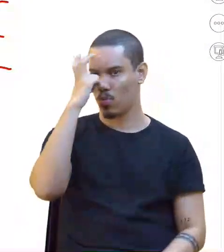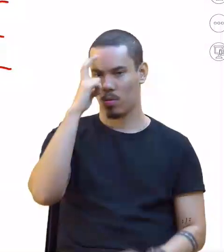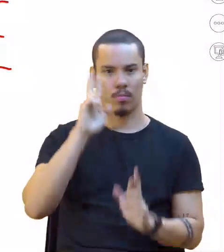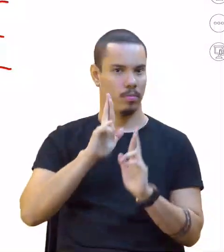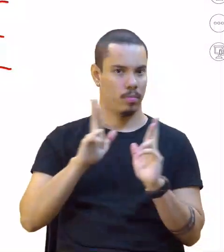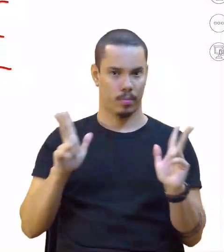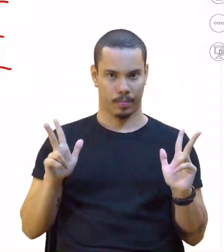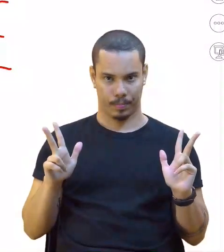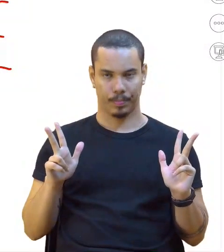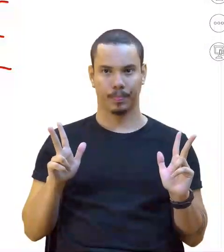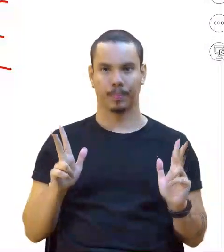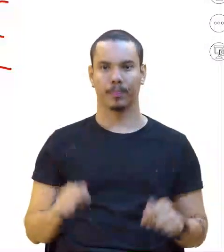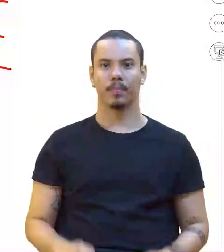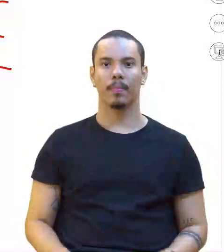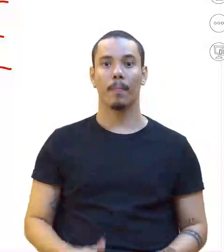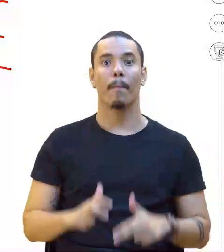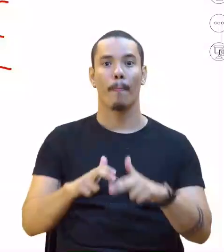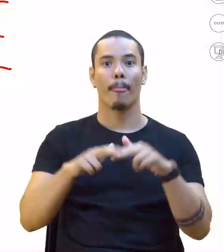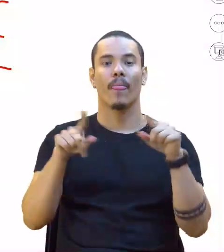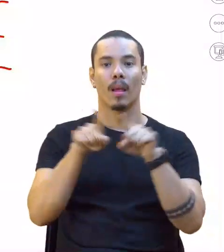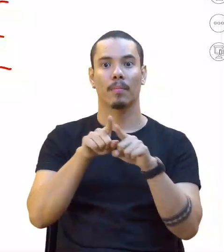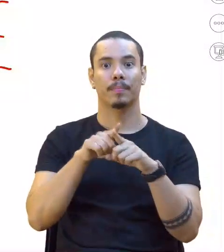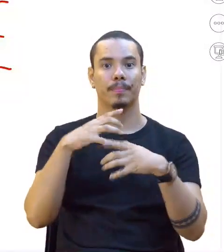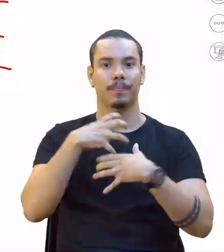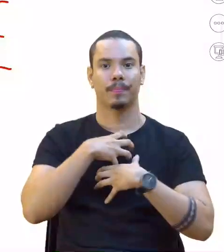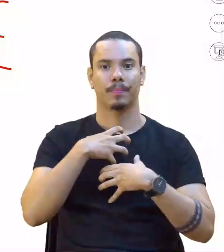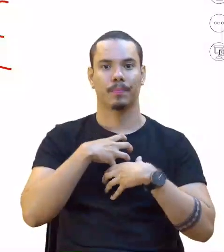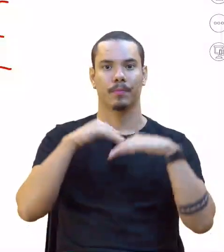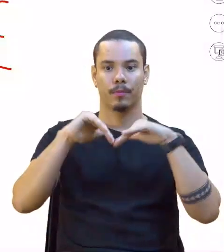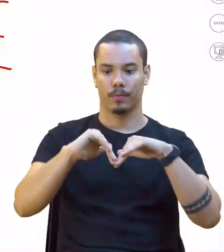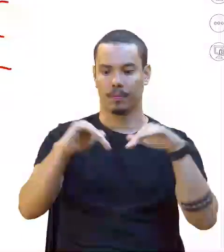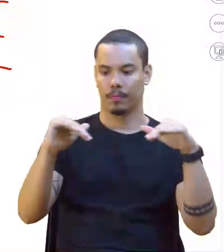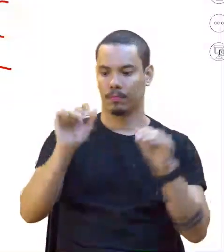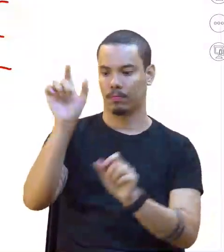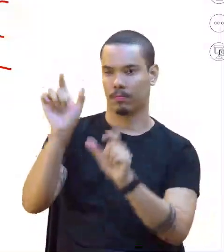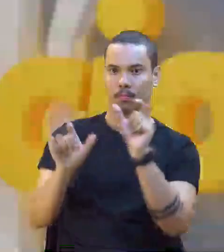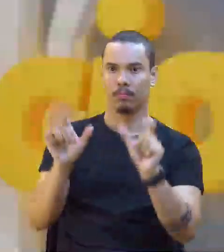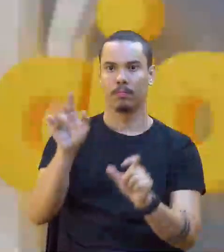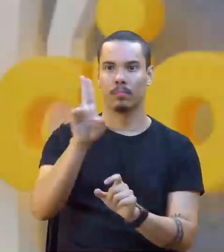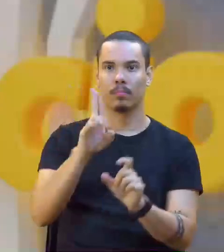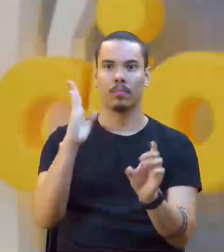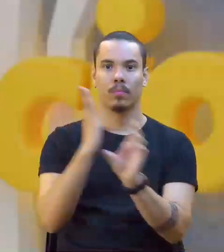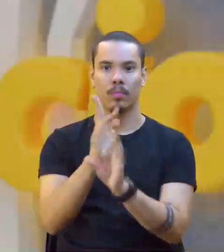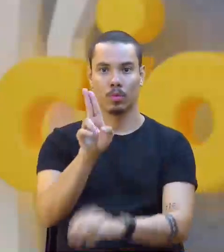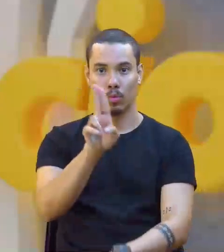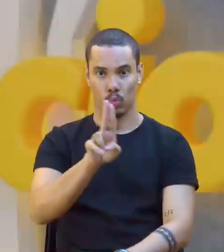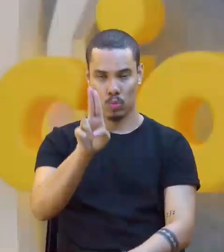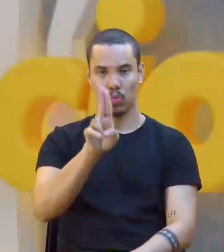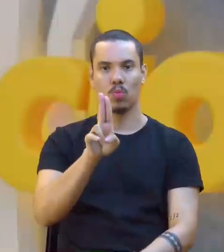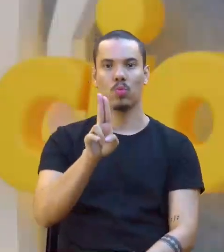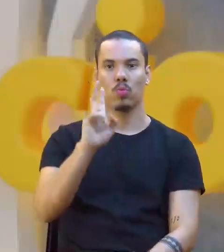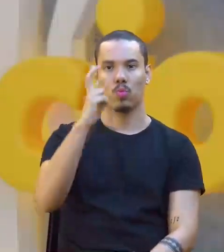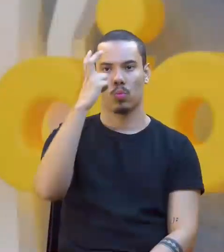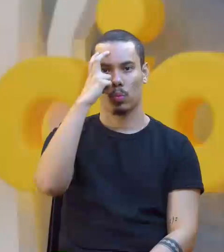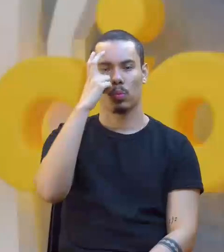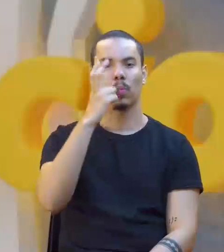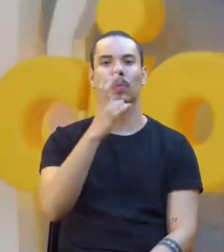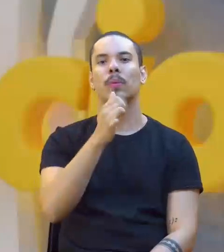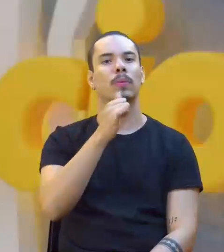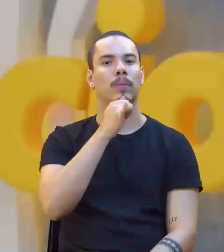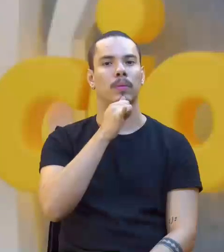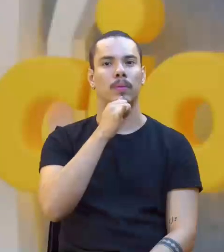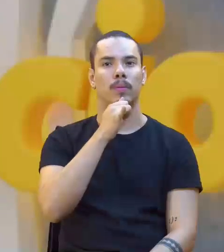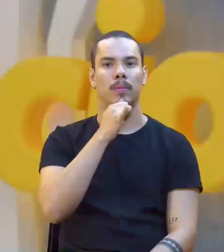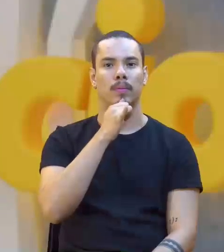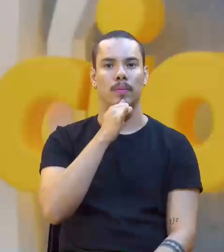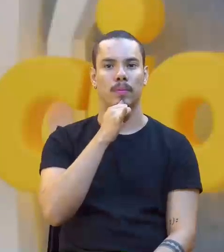Então, é uma forma de dividir as pessoas também através da cultura. E quando eu falo assim, ó,